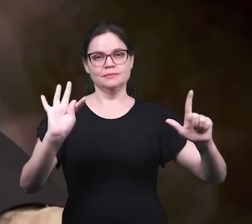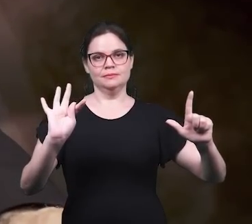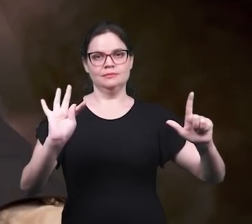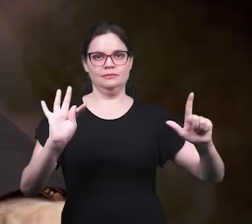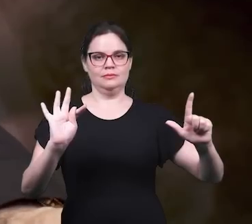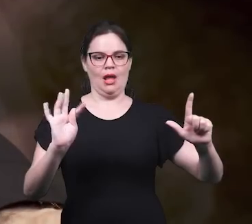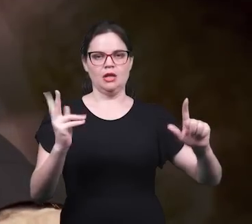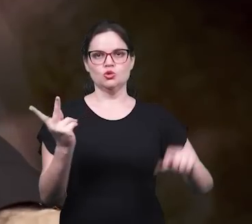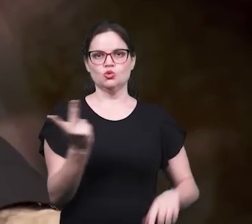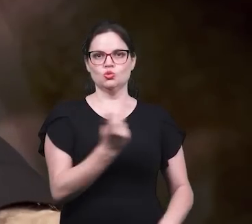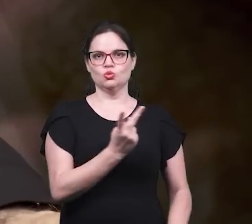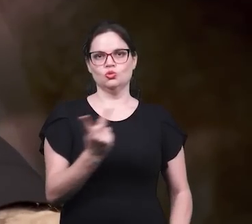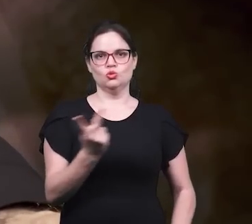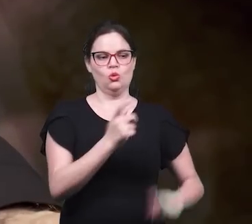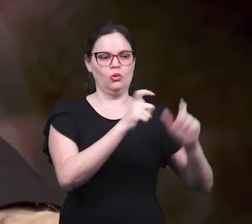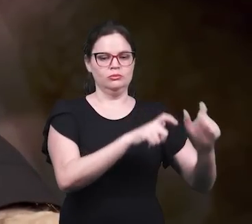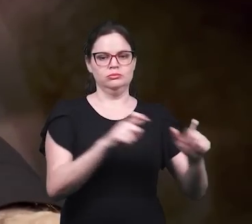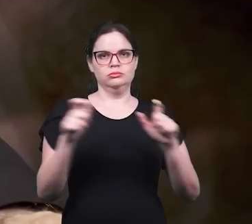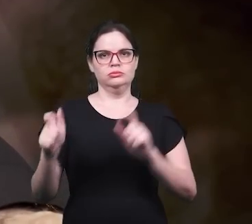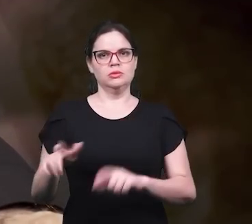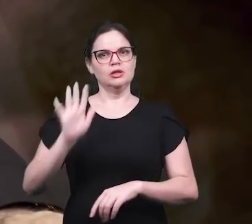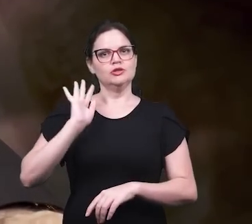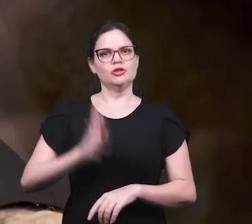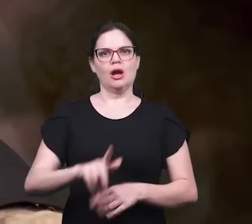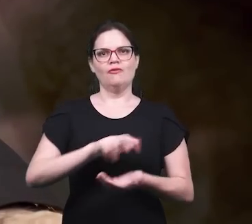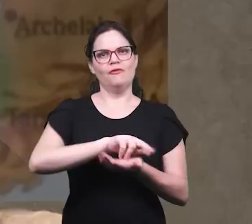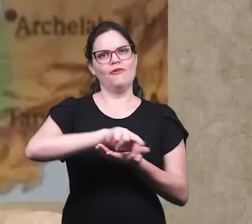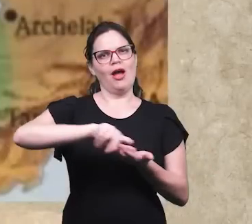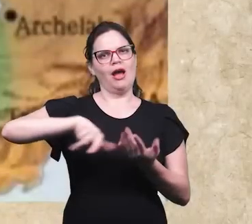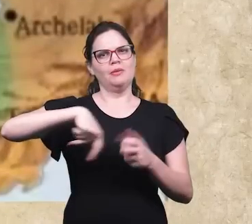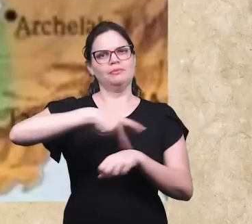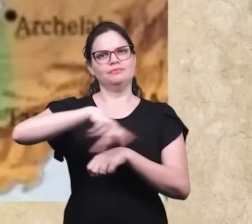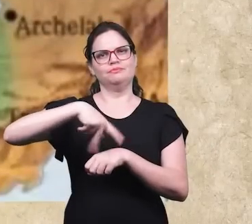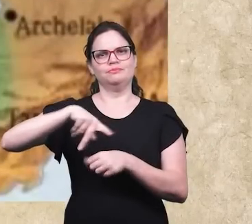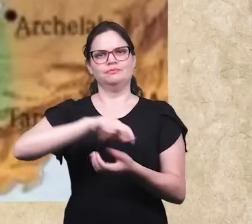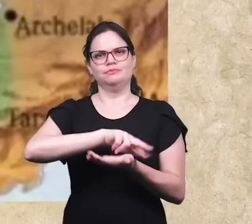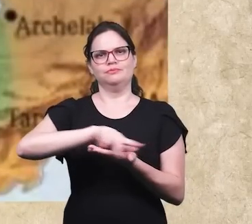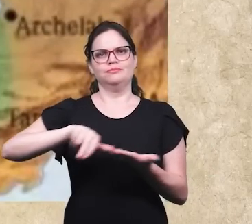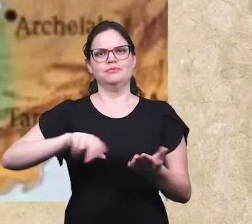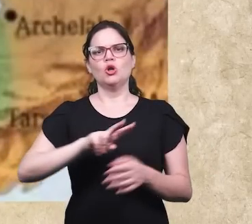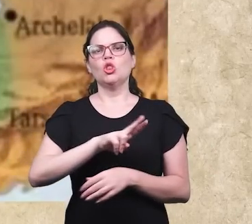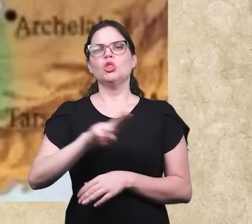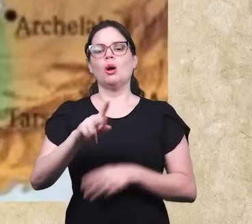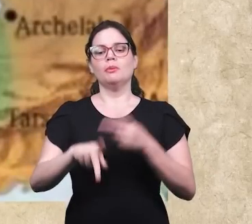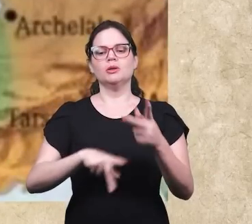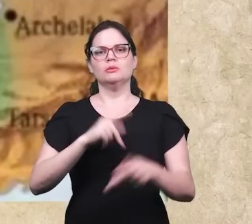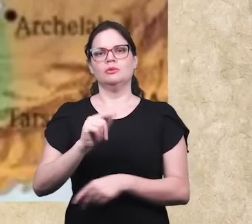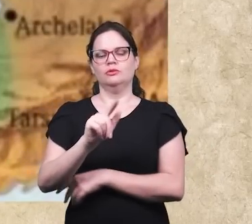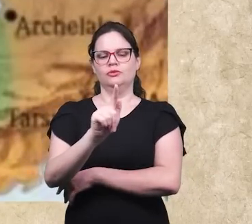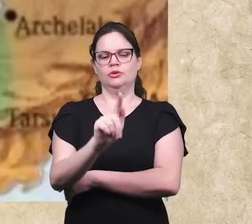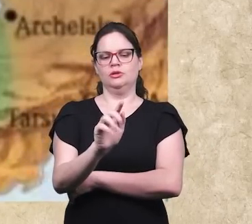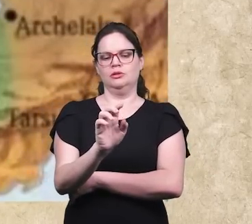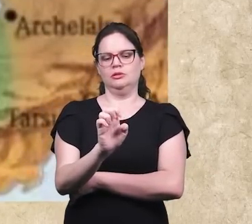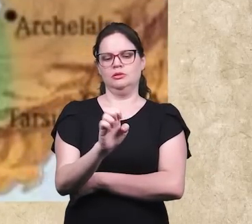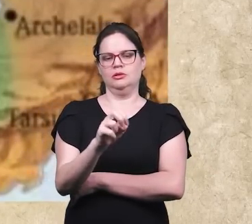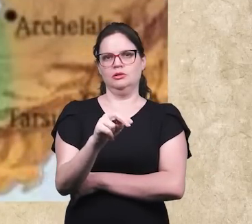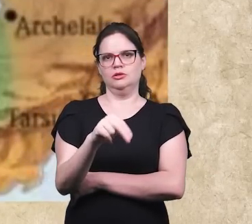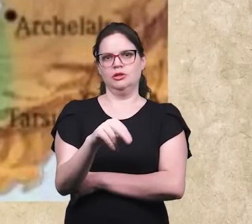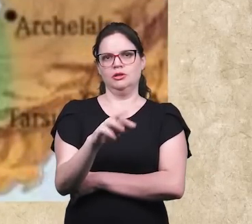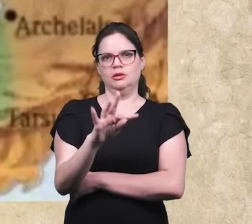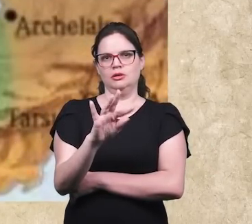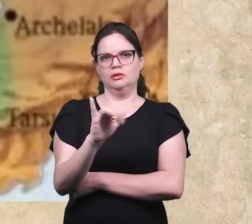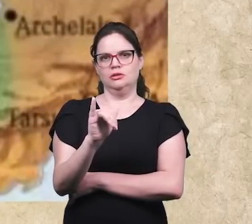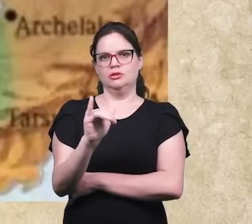eram já os gentios recebendo a primeira palavra. A primeira viagem foi aos